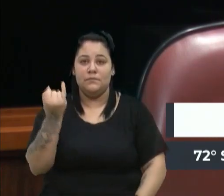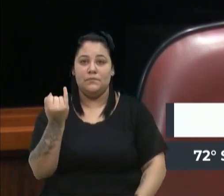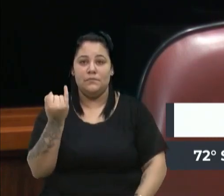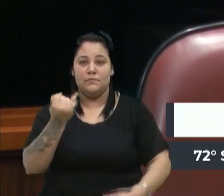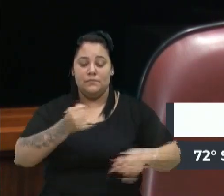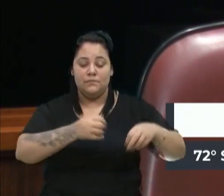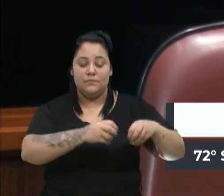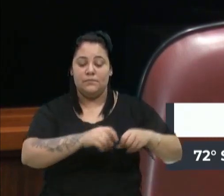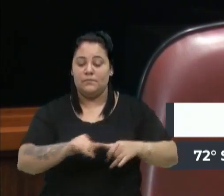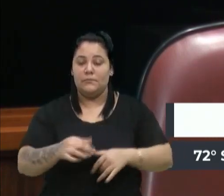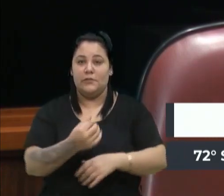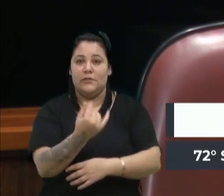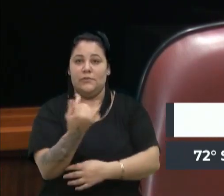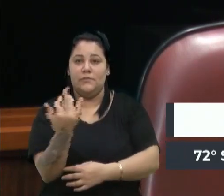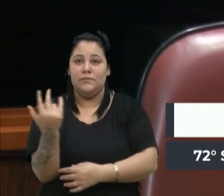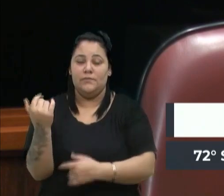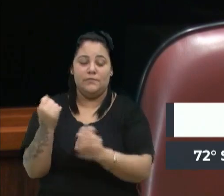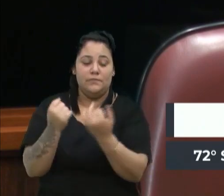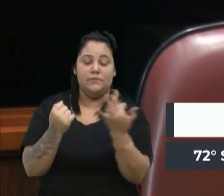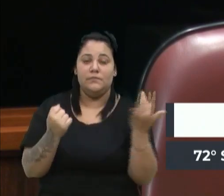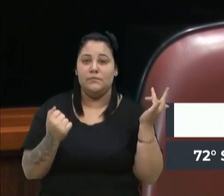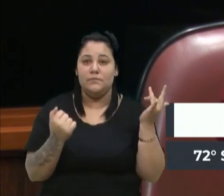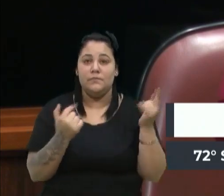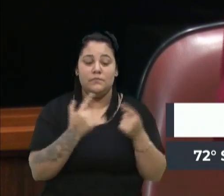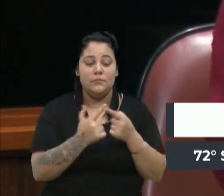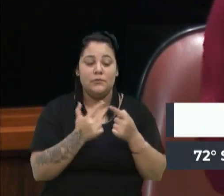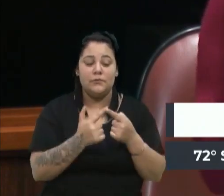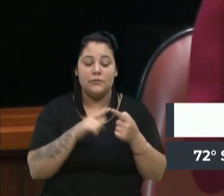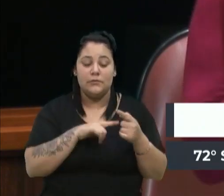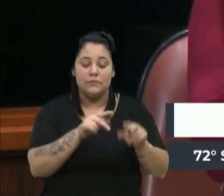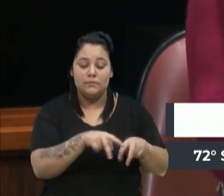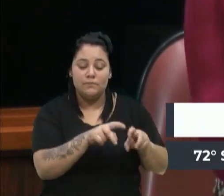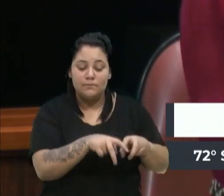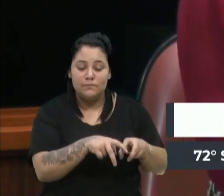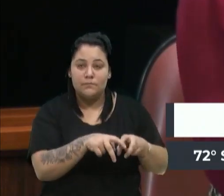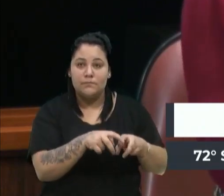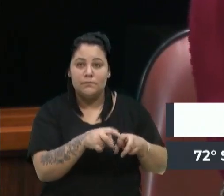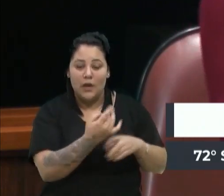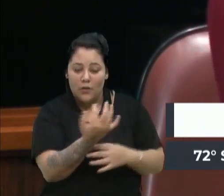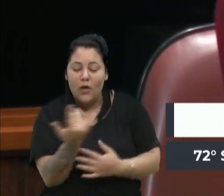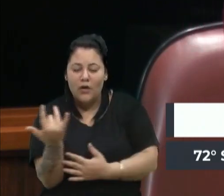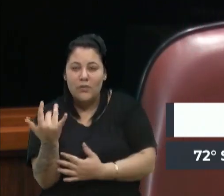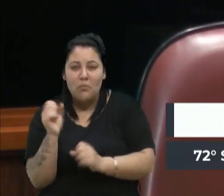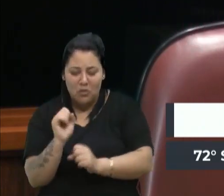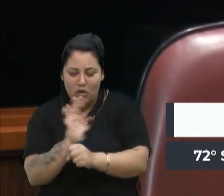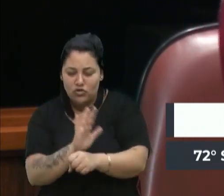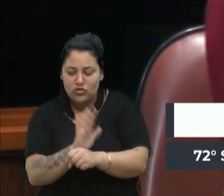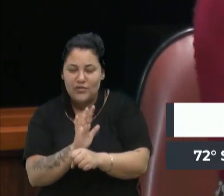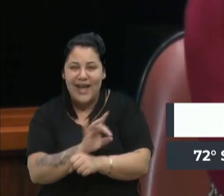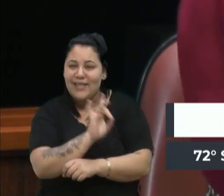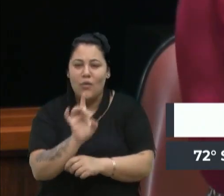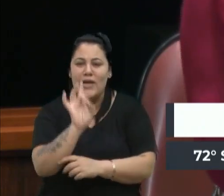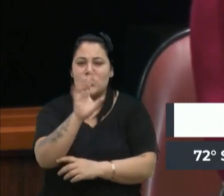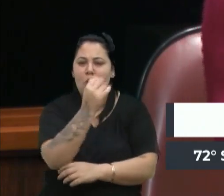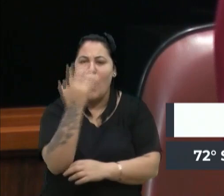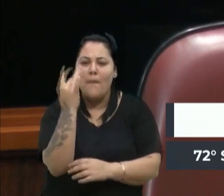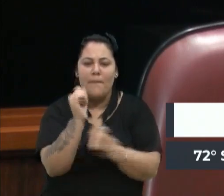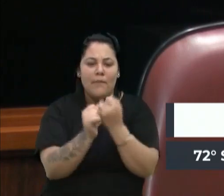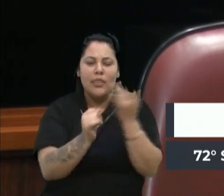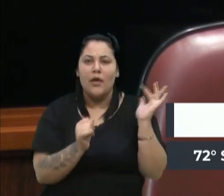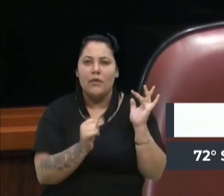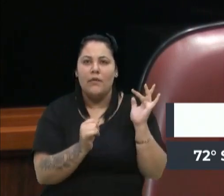comunitárias, que são hortas que não só buscam a questão ambiental, como a questão